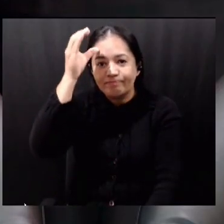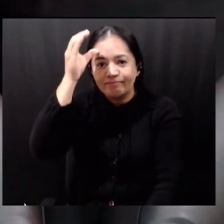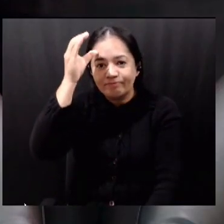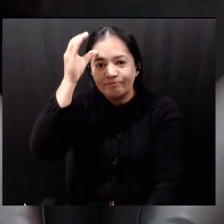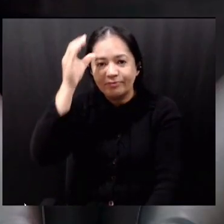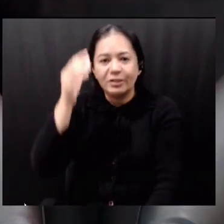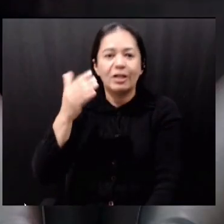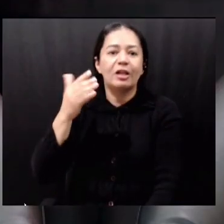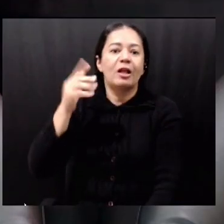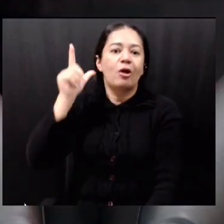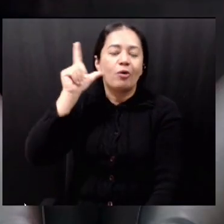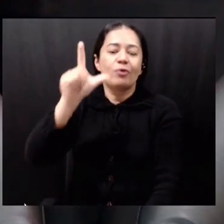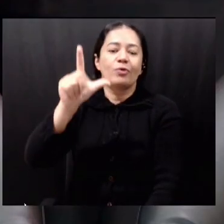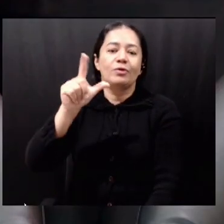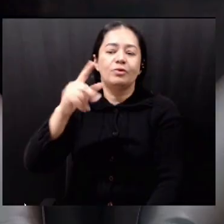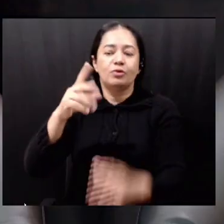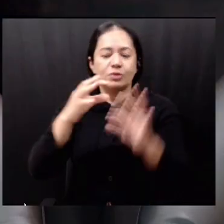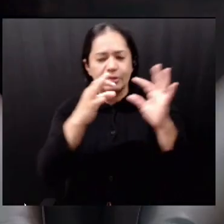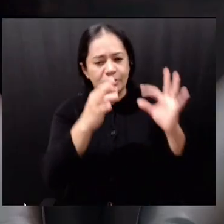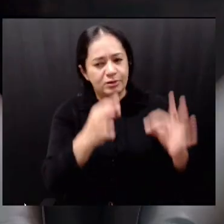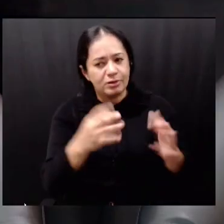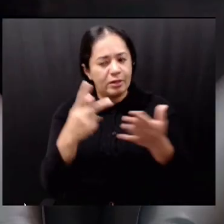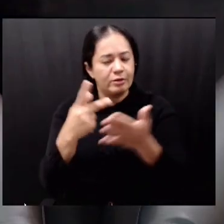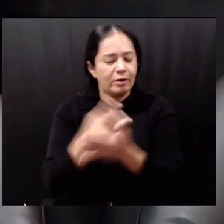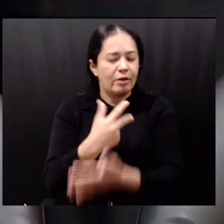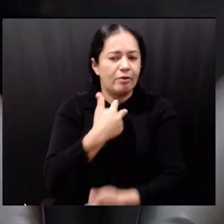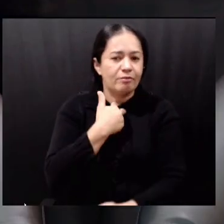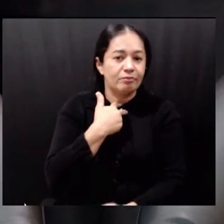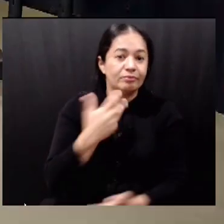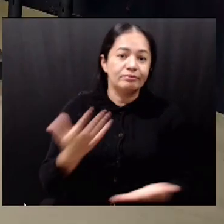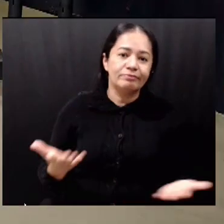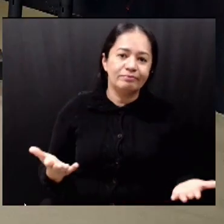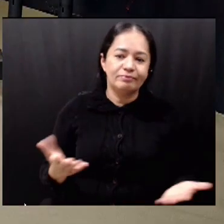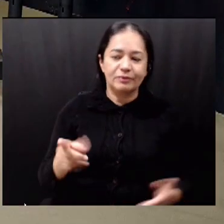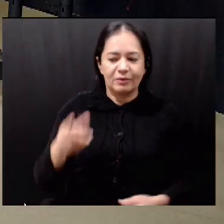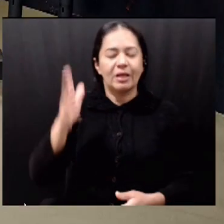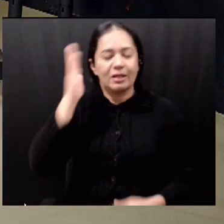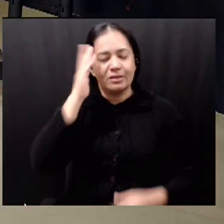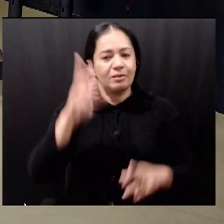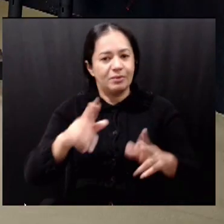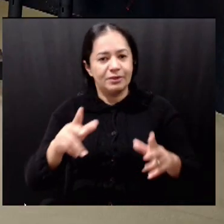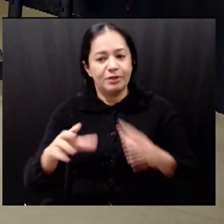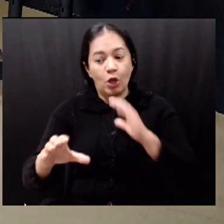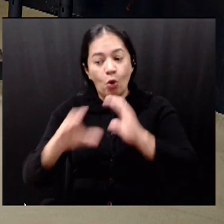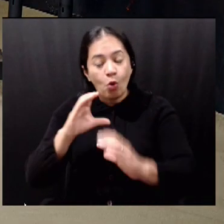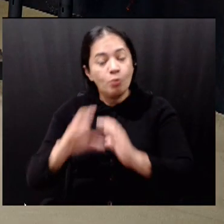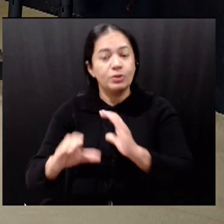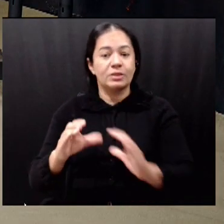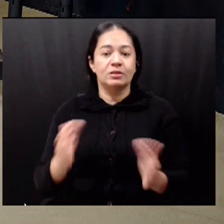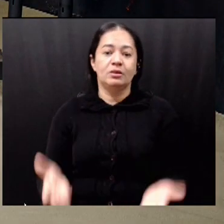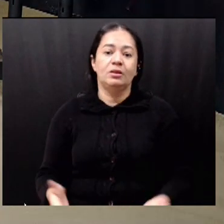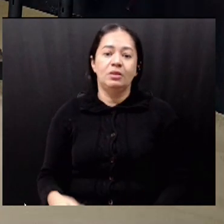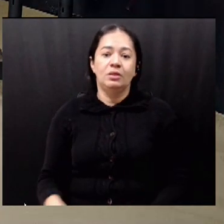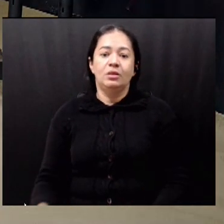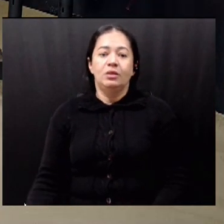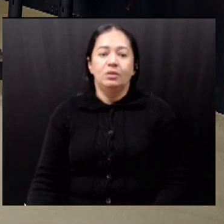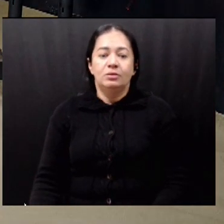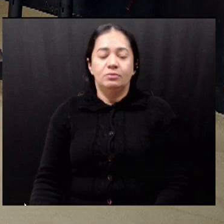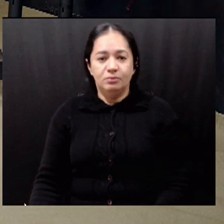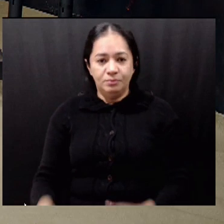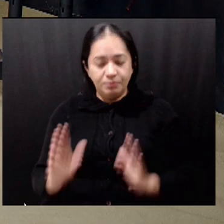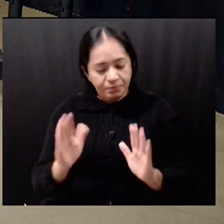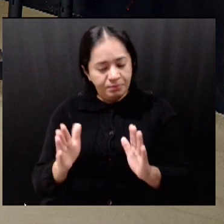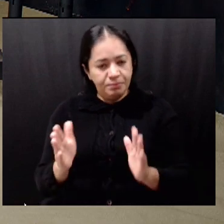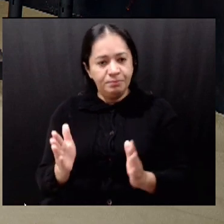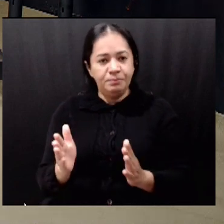o que é errado, o que pode, o que não pode, o que é saudável, o que não é. Uma comunicação, né? Uma comunicação desde cedo é importante, né, Bruna? Como tudo se